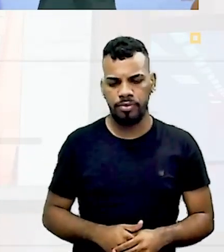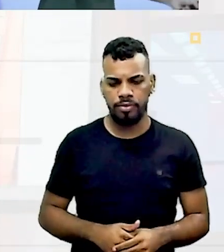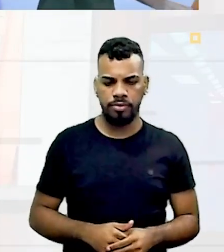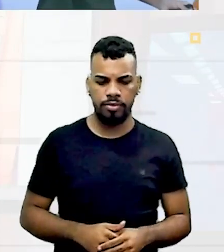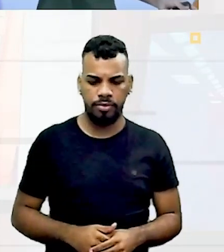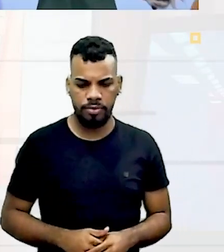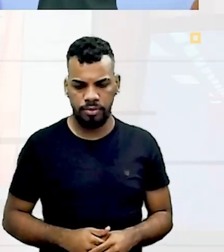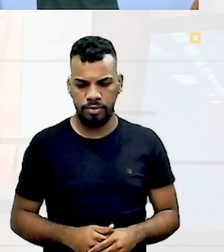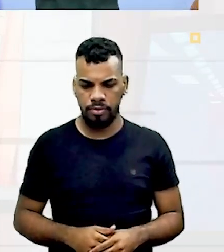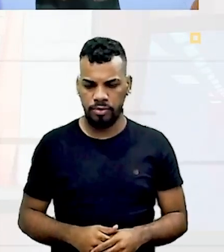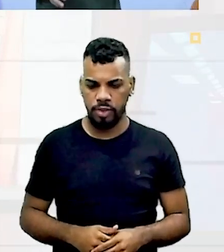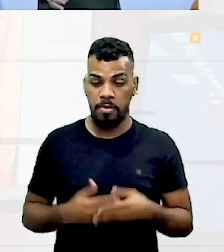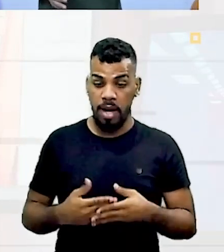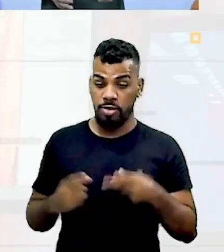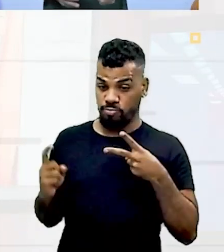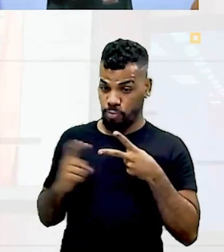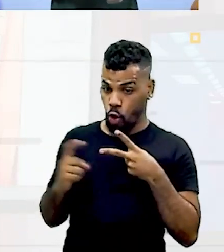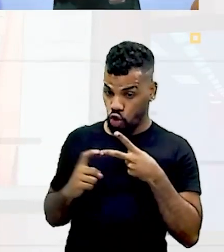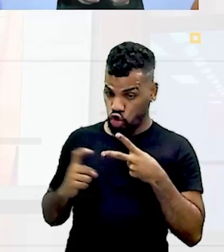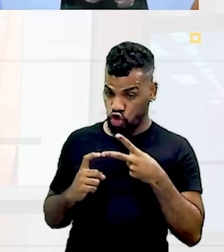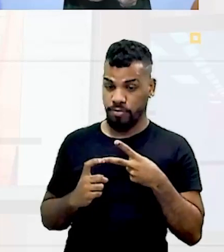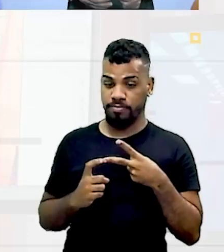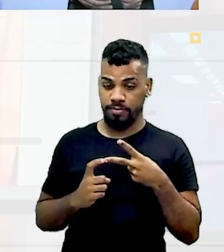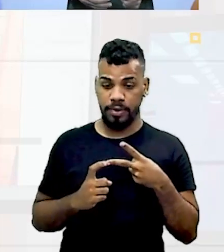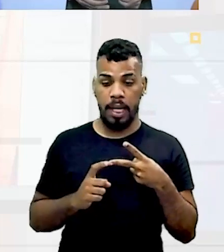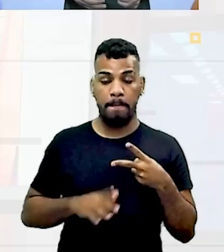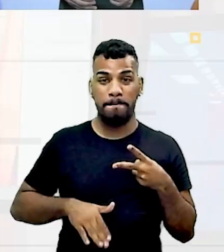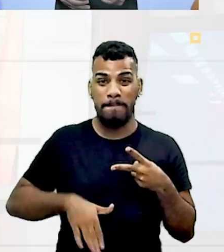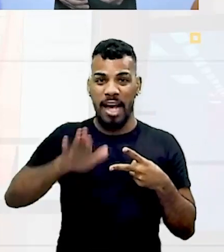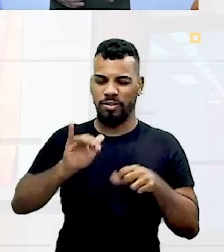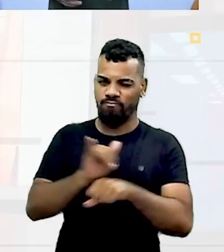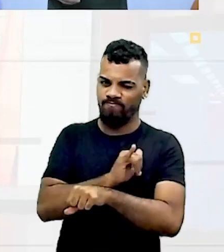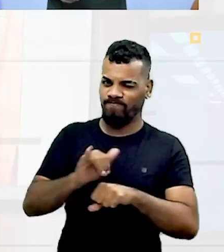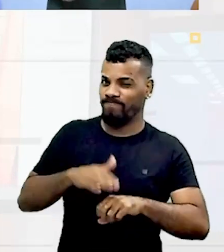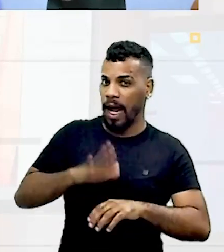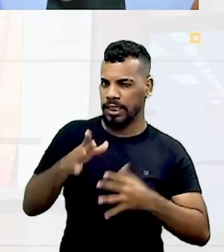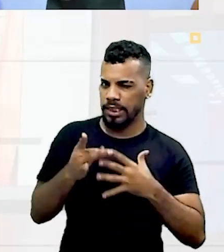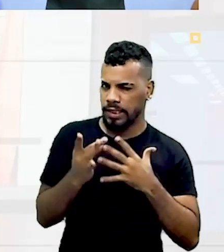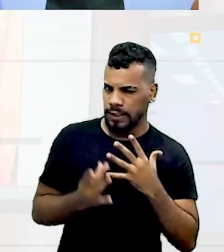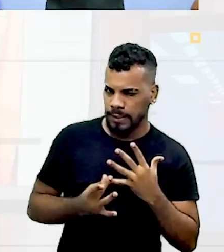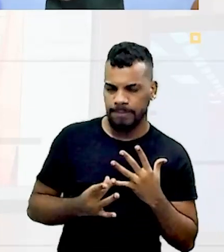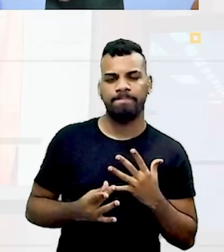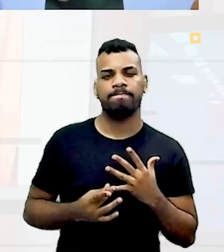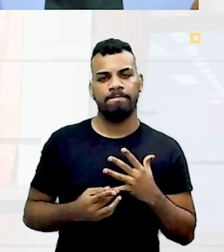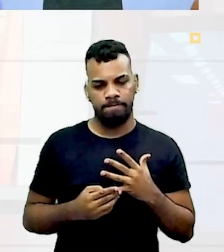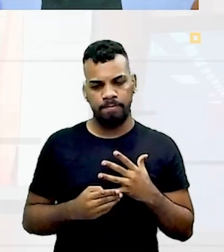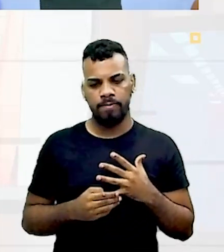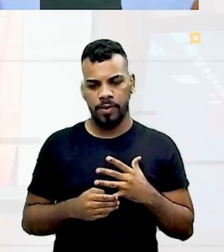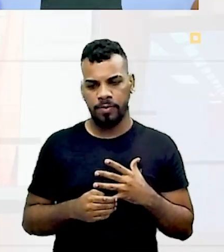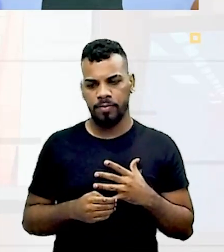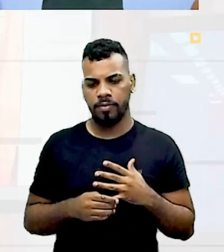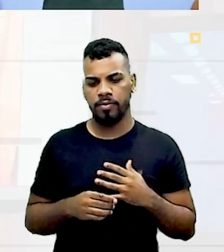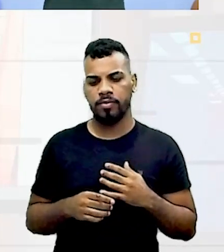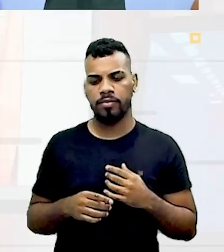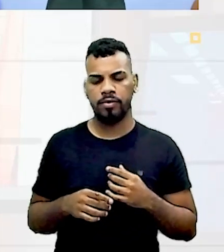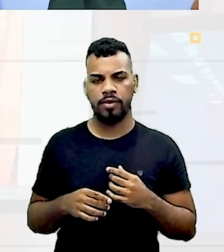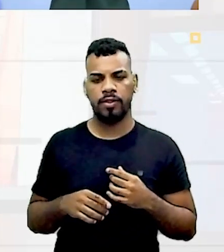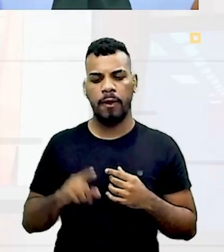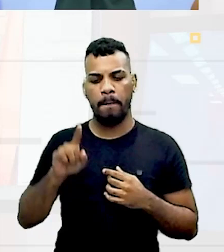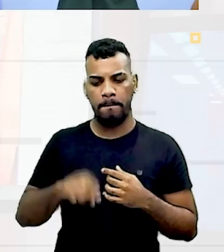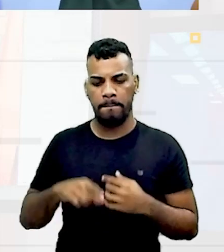o pose-to-pose é algo mais técnico. Ele é algo que é feito mais. Você vai fazer questão